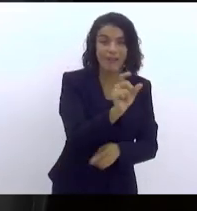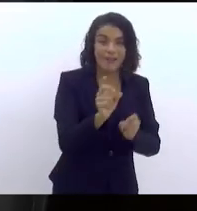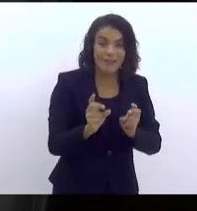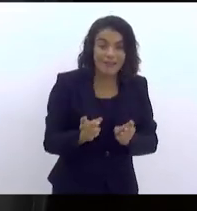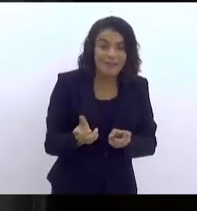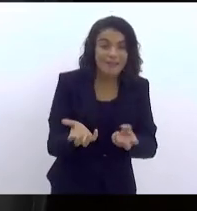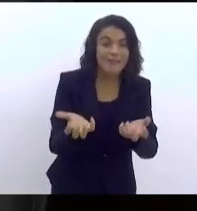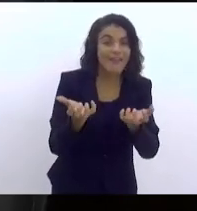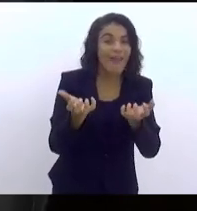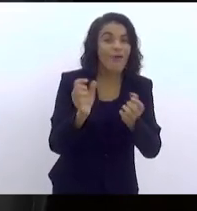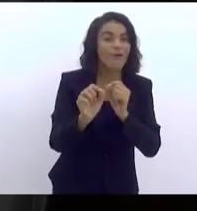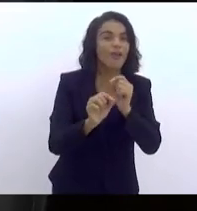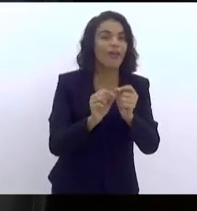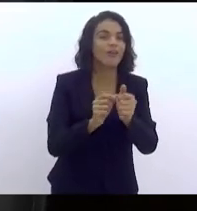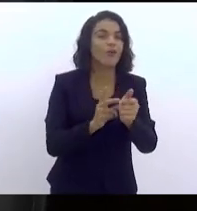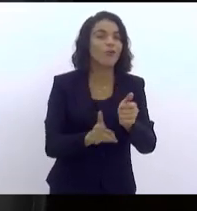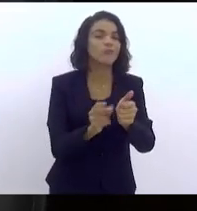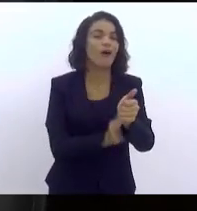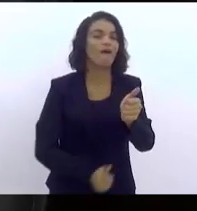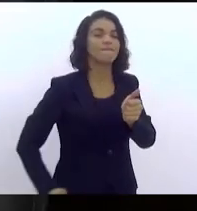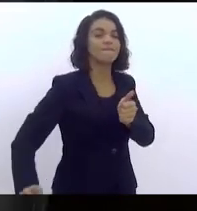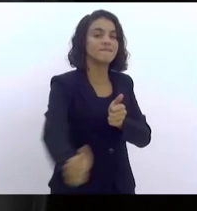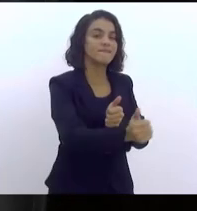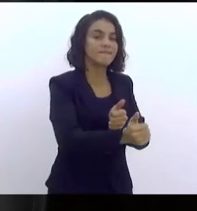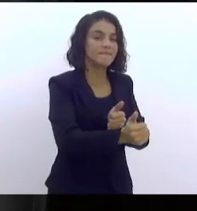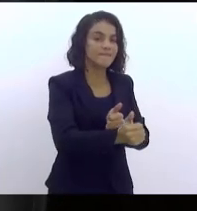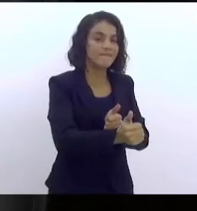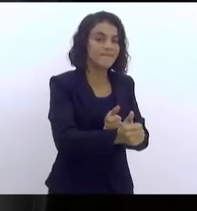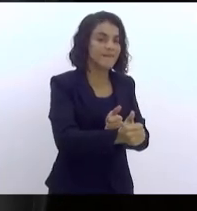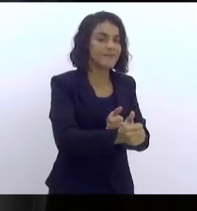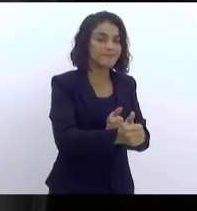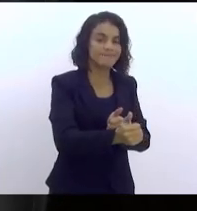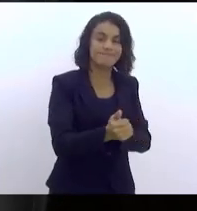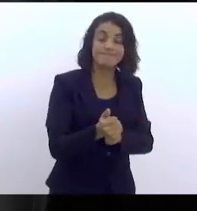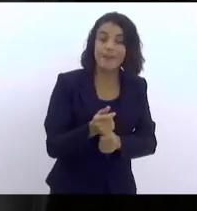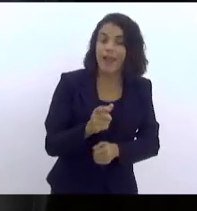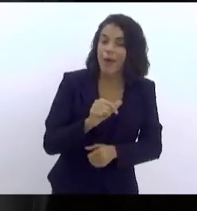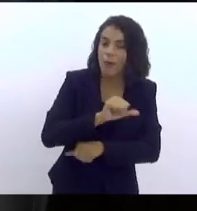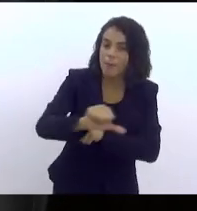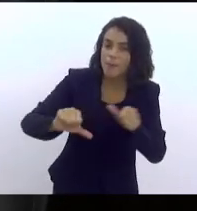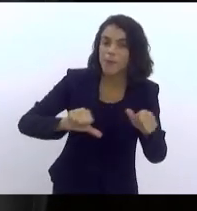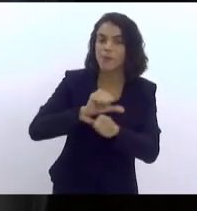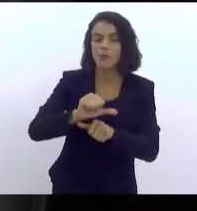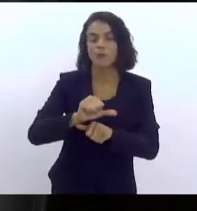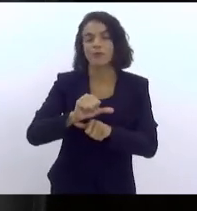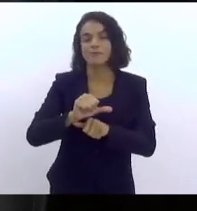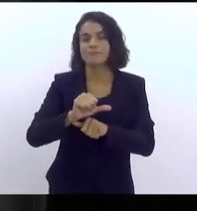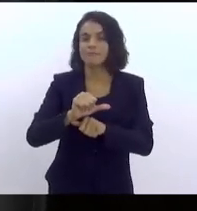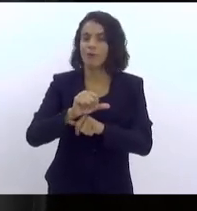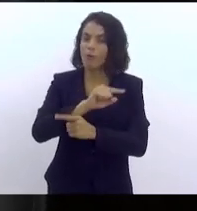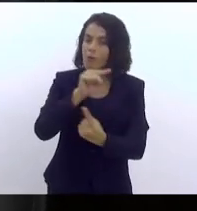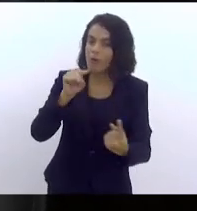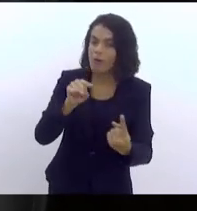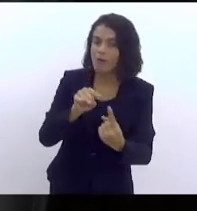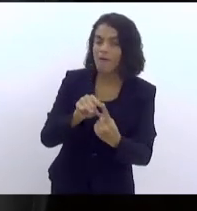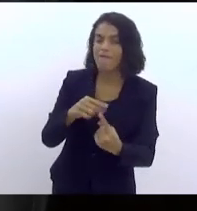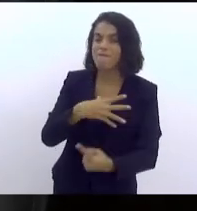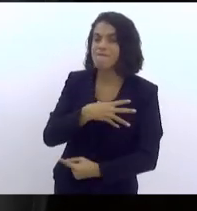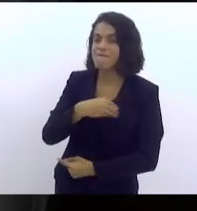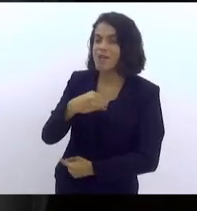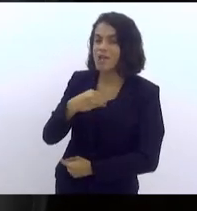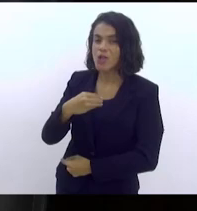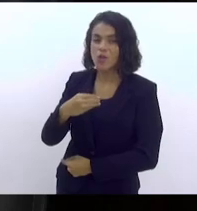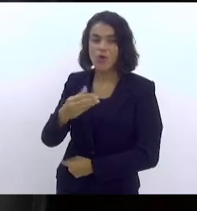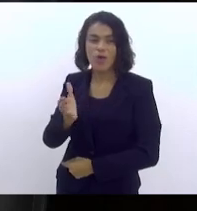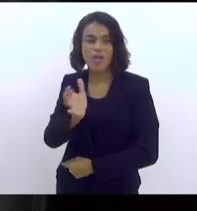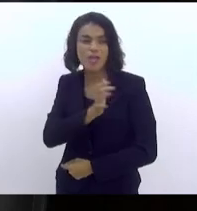dos seus privilégios ela é uma reforma para que o filho do rico para que o filho